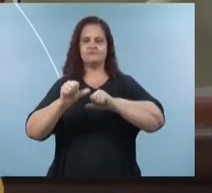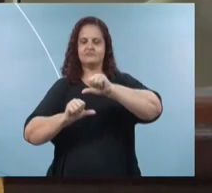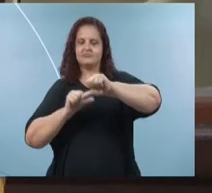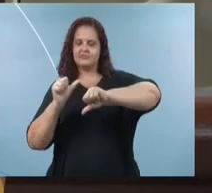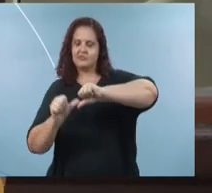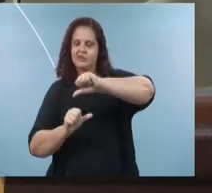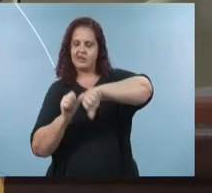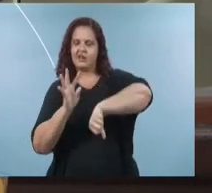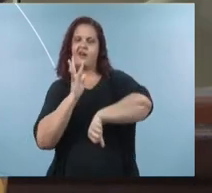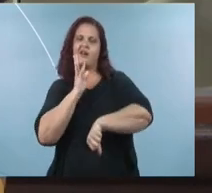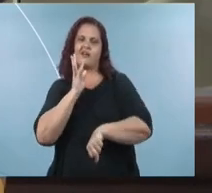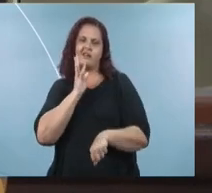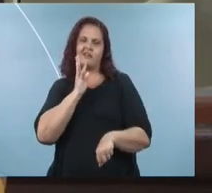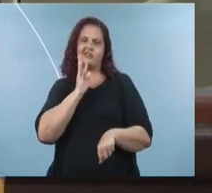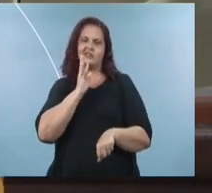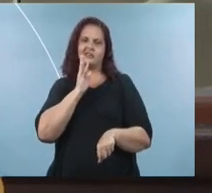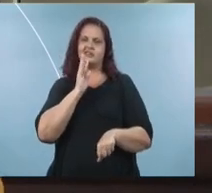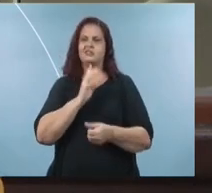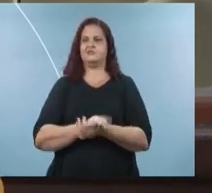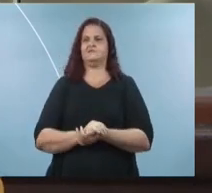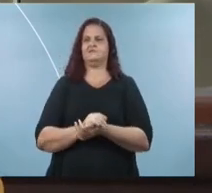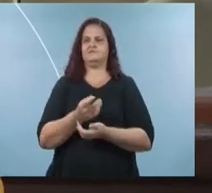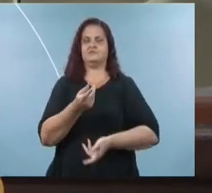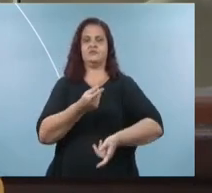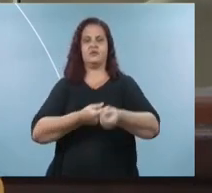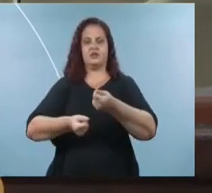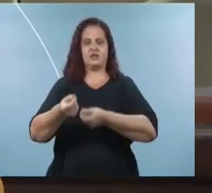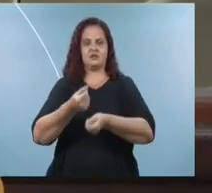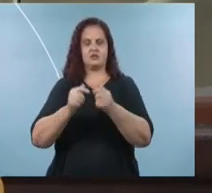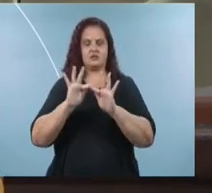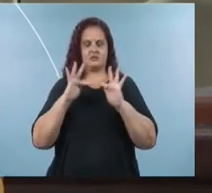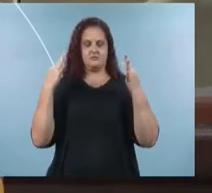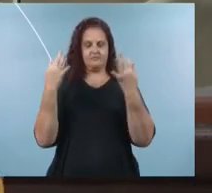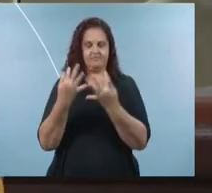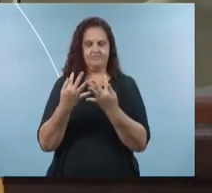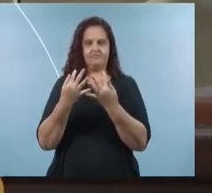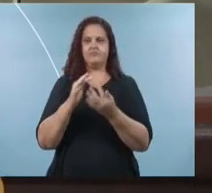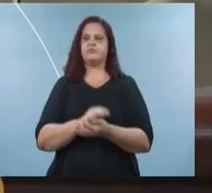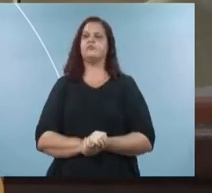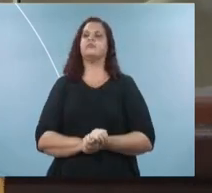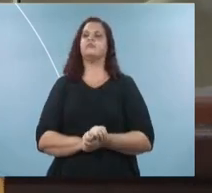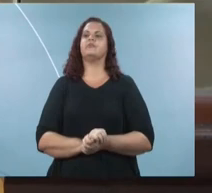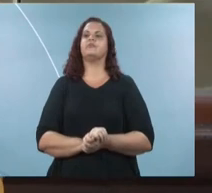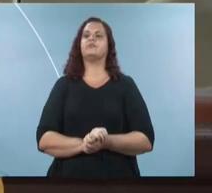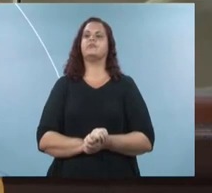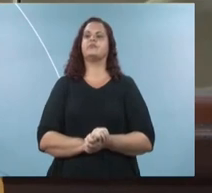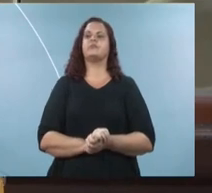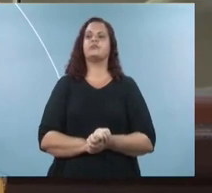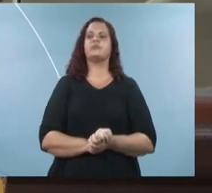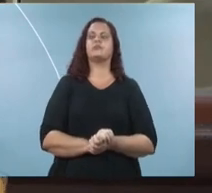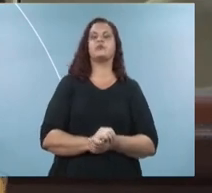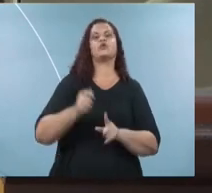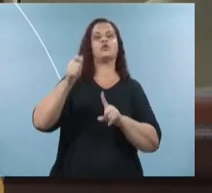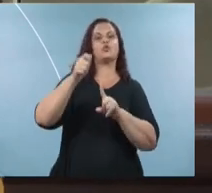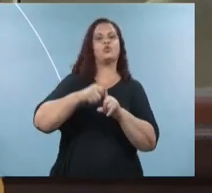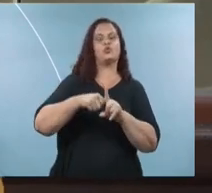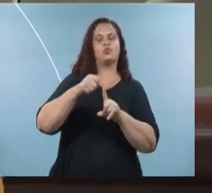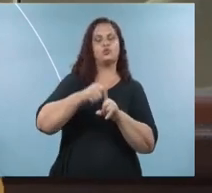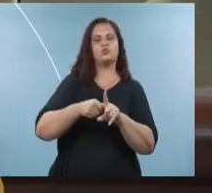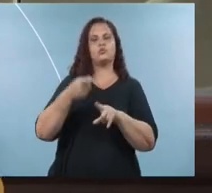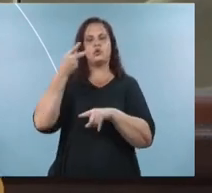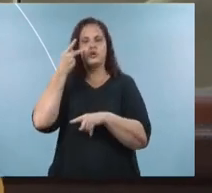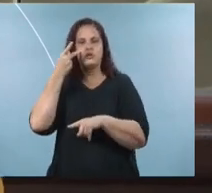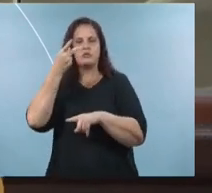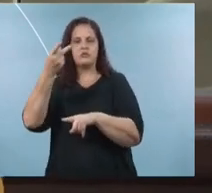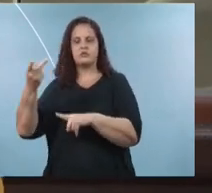de conhecimento e sustento de muitas famílias. Faço questão de todo mês visitar e comprar os produtos